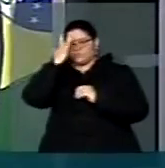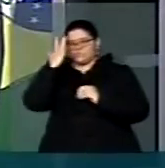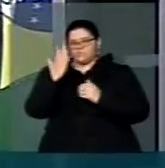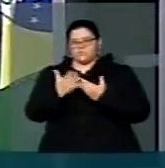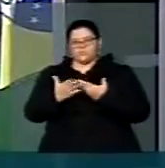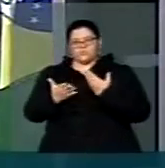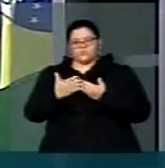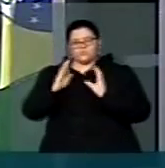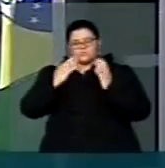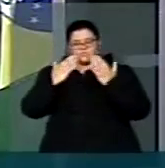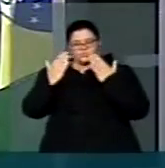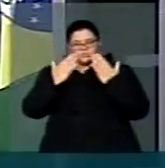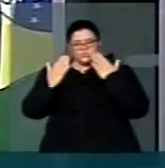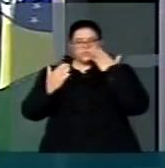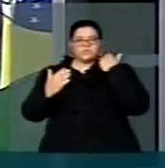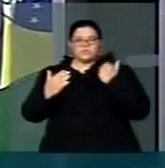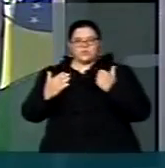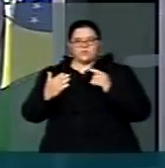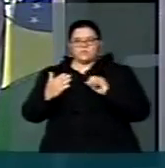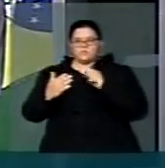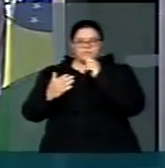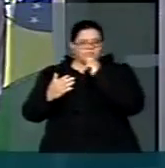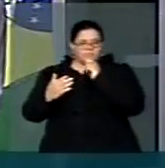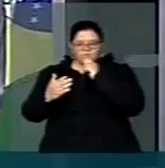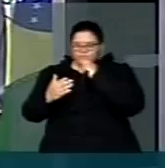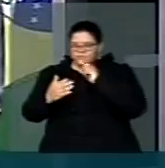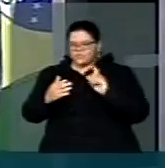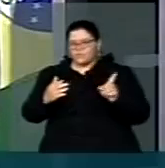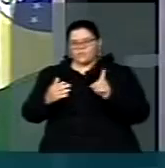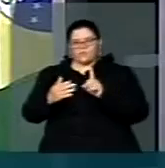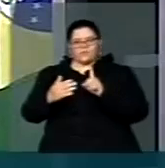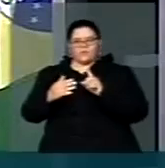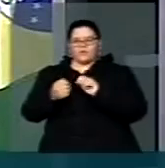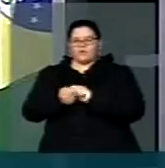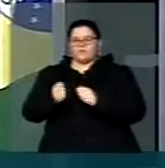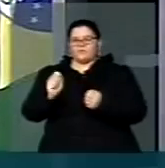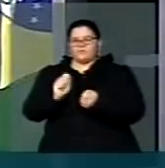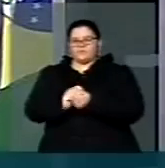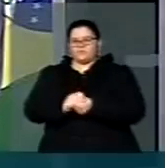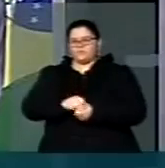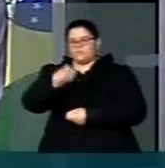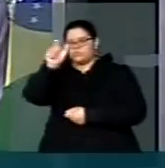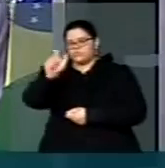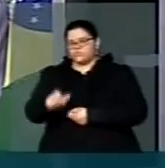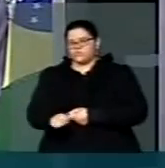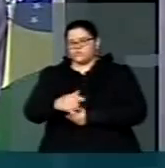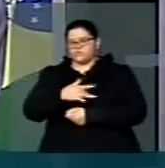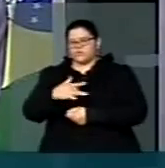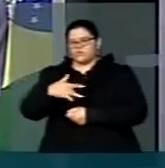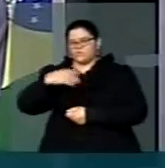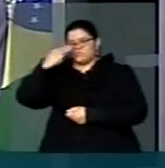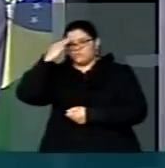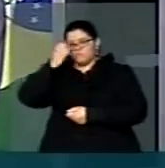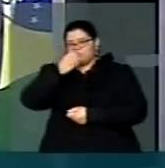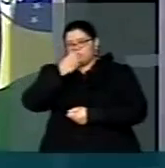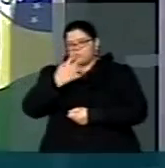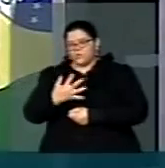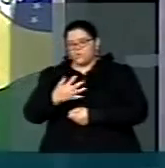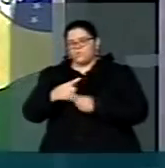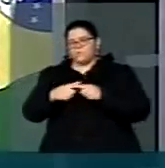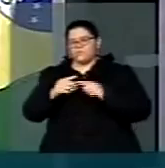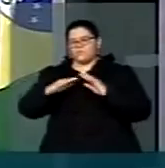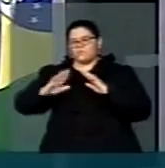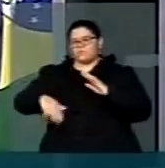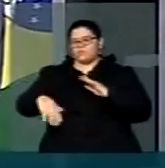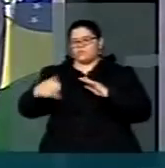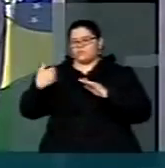repressão não é uma forma adequada de conduta para a constituição de sujeitos sadios. Reduzir a idade penal reduz a igualdade